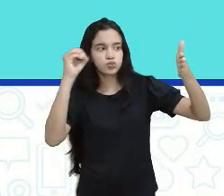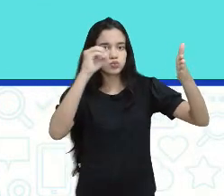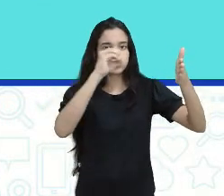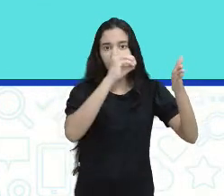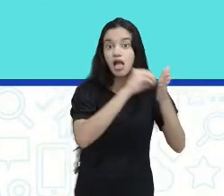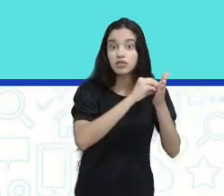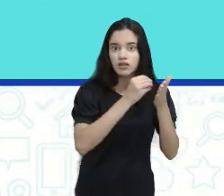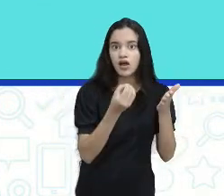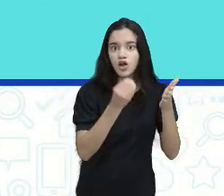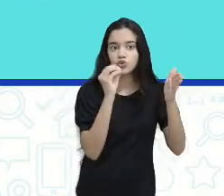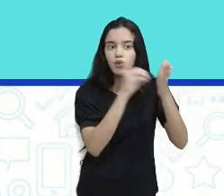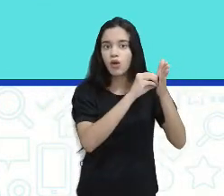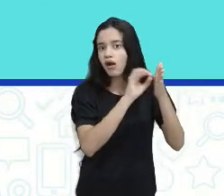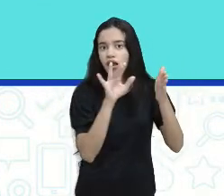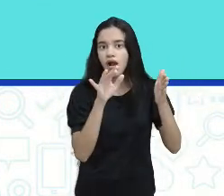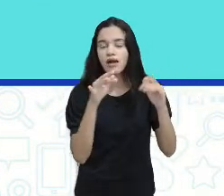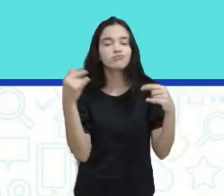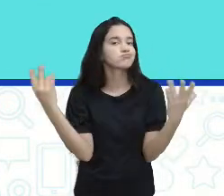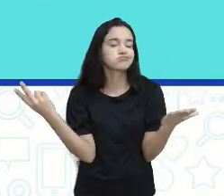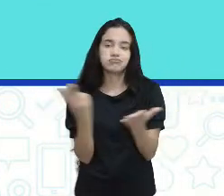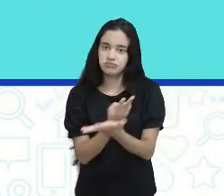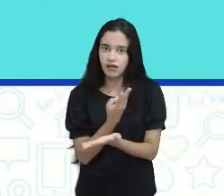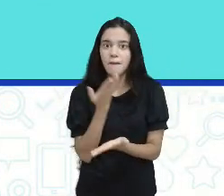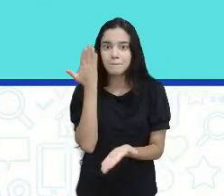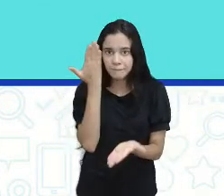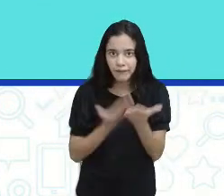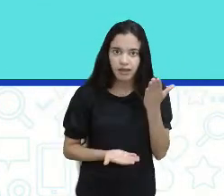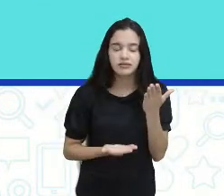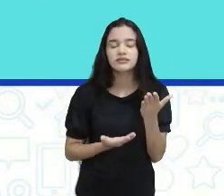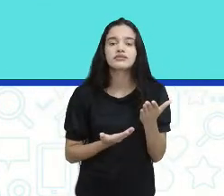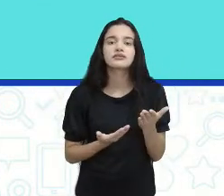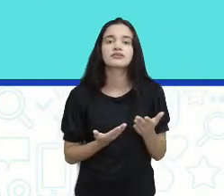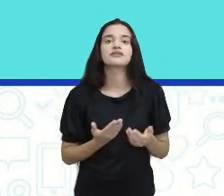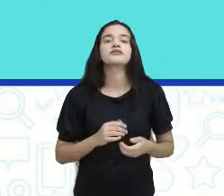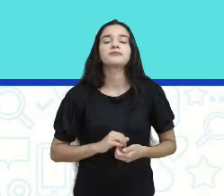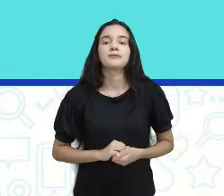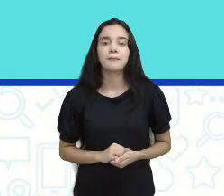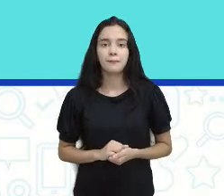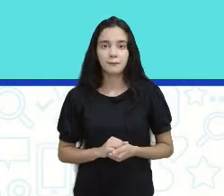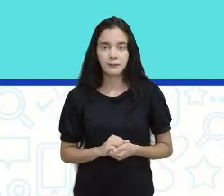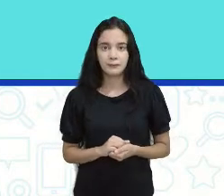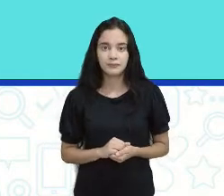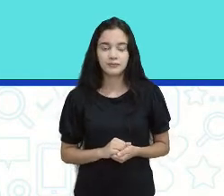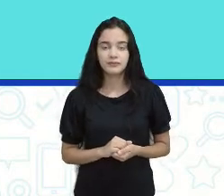fora. Então, mesma coisa do tênis, né, a bola precisa bater lá no chão